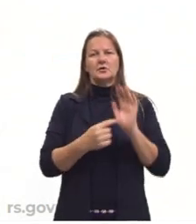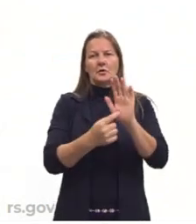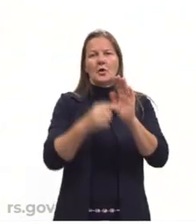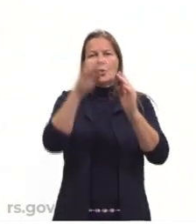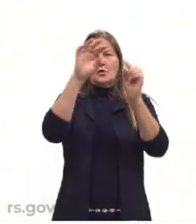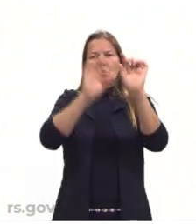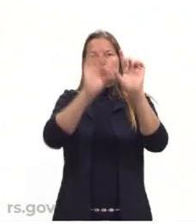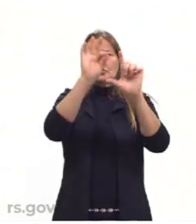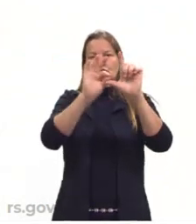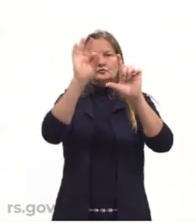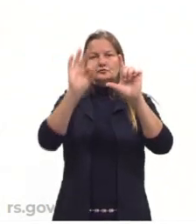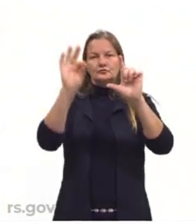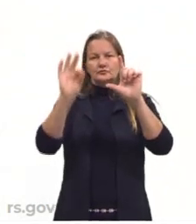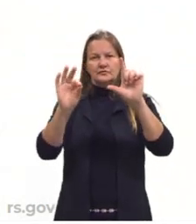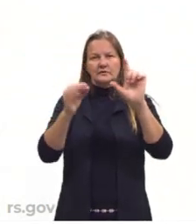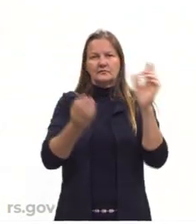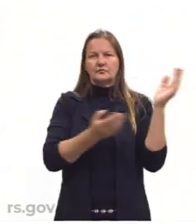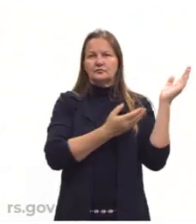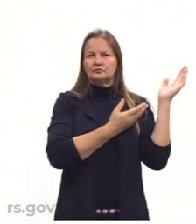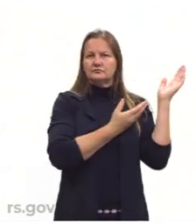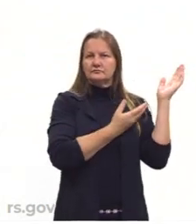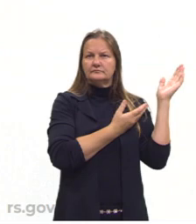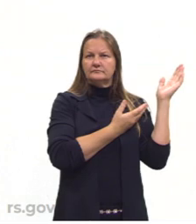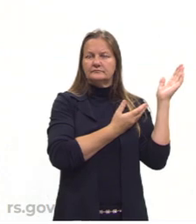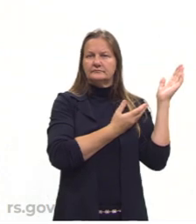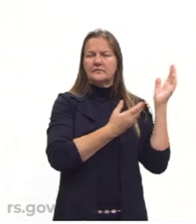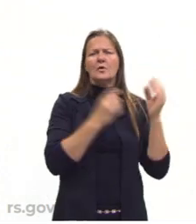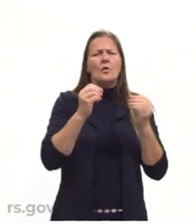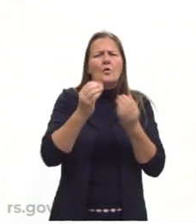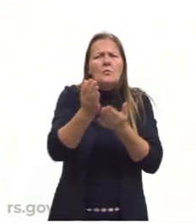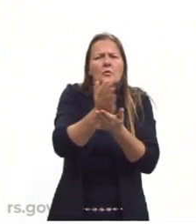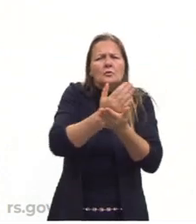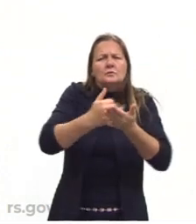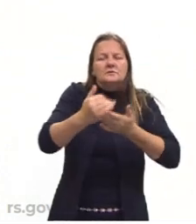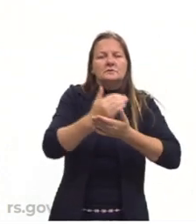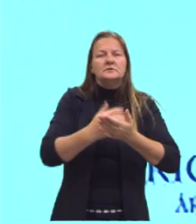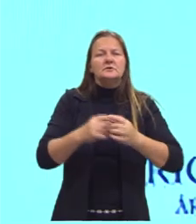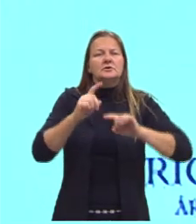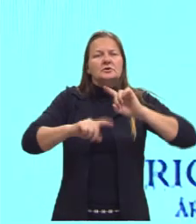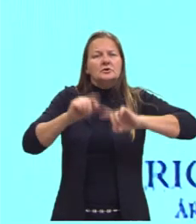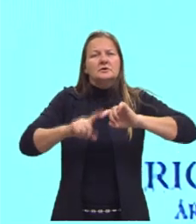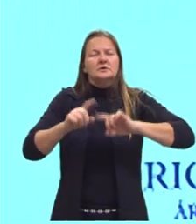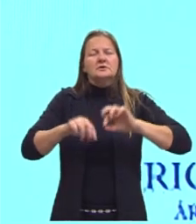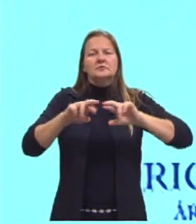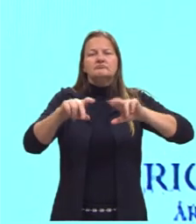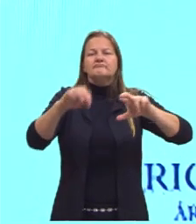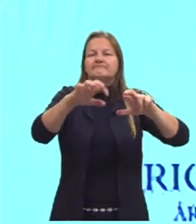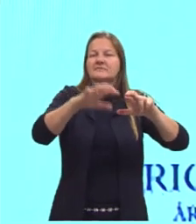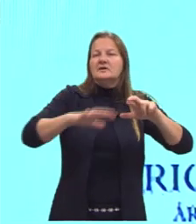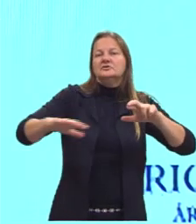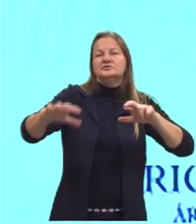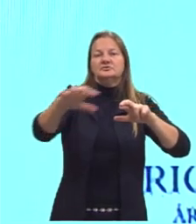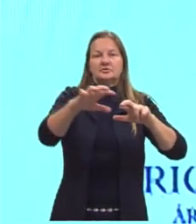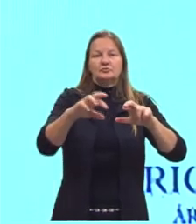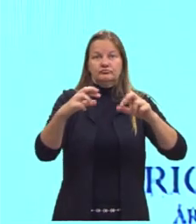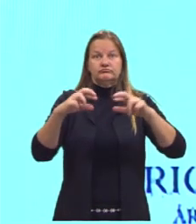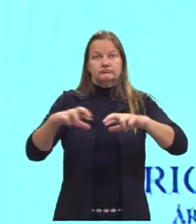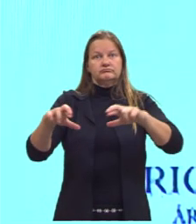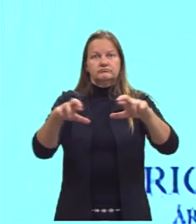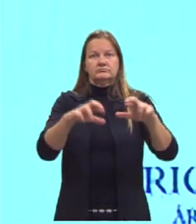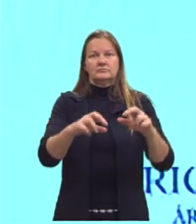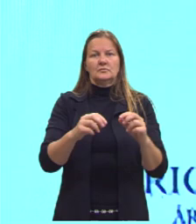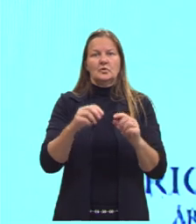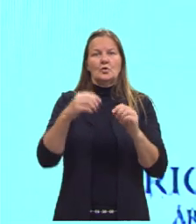esse gráfico aqui em cima vai mostrar isso aí para você ó a distribuição nesse número de estabelecimentos por região o Nordeste aqui ó